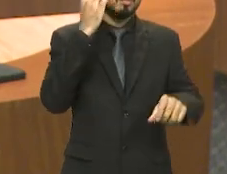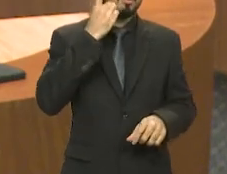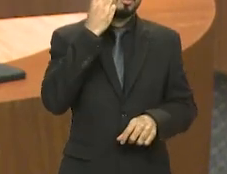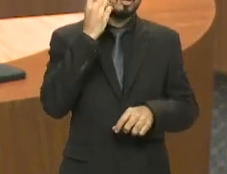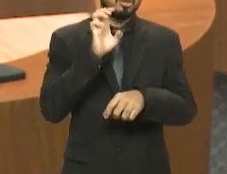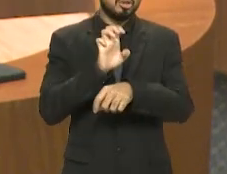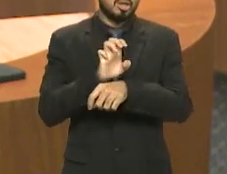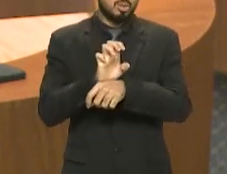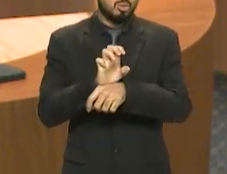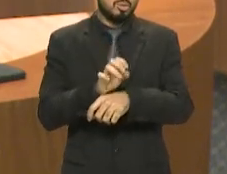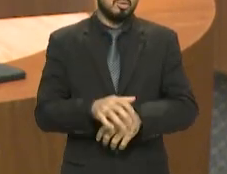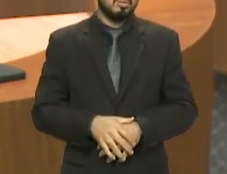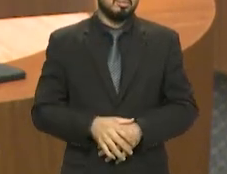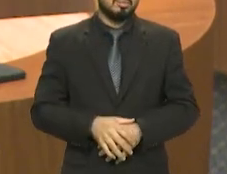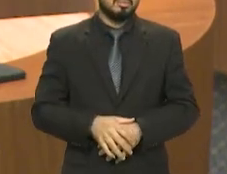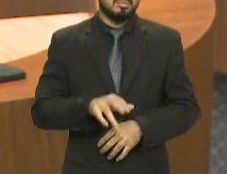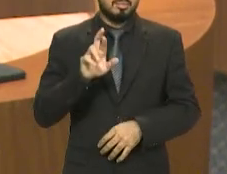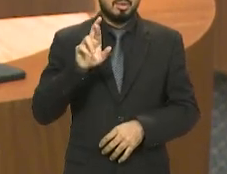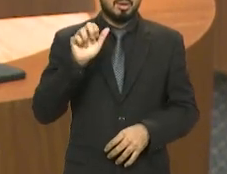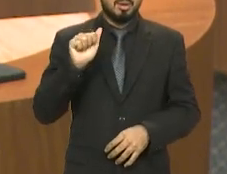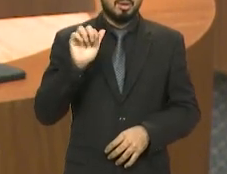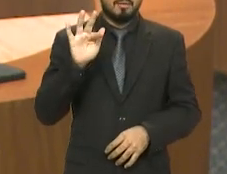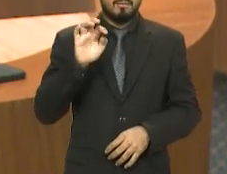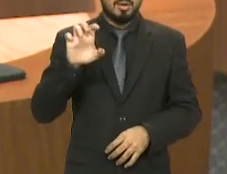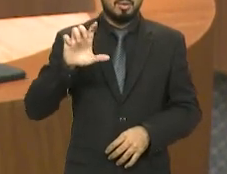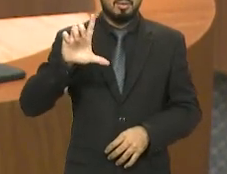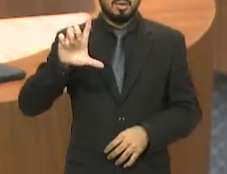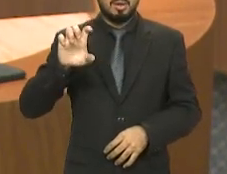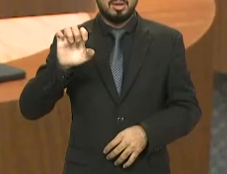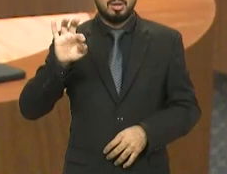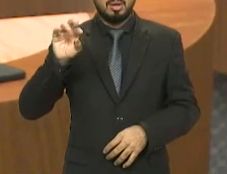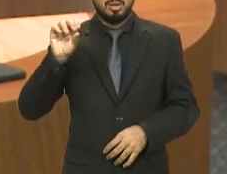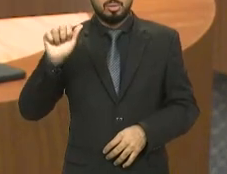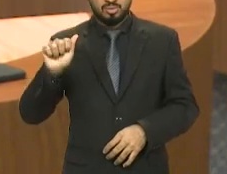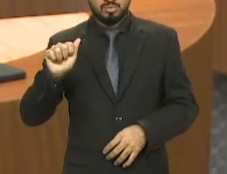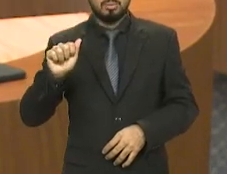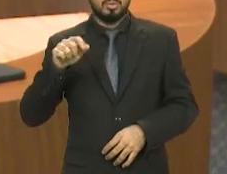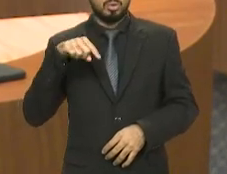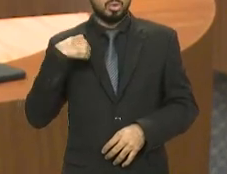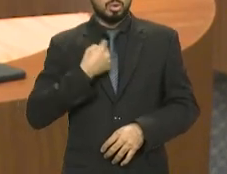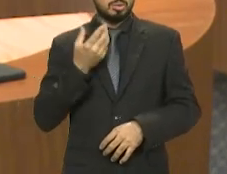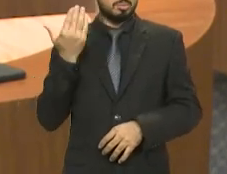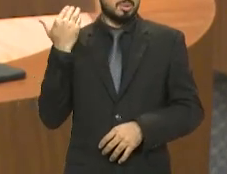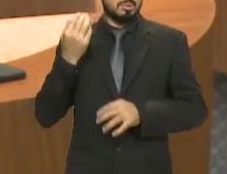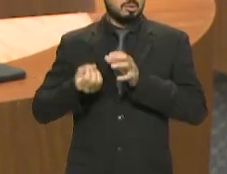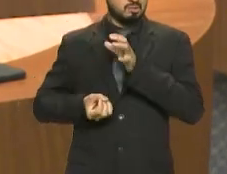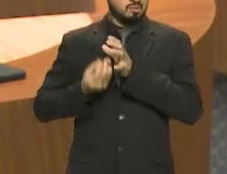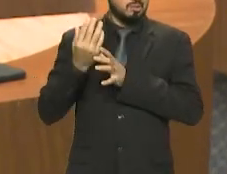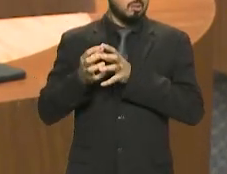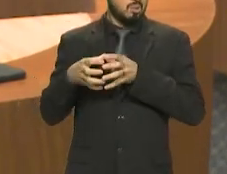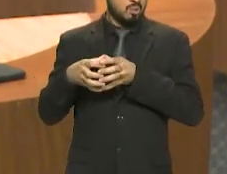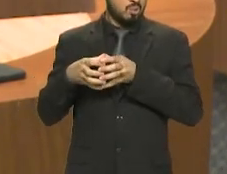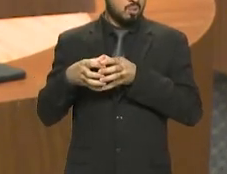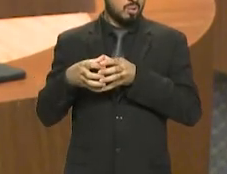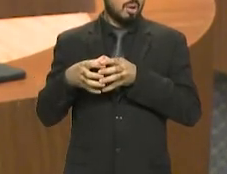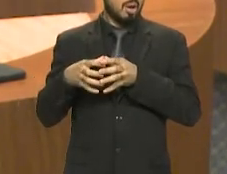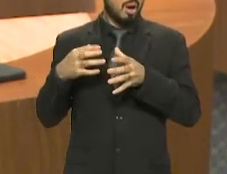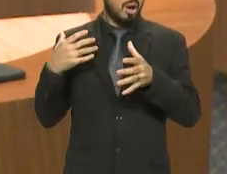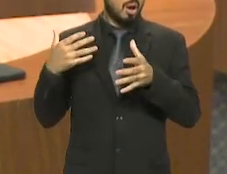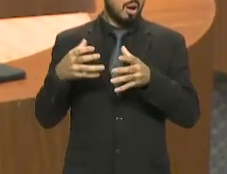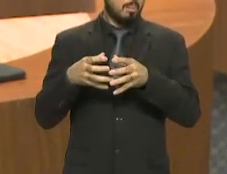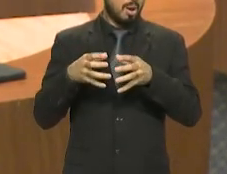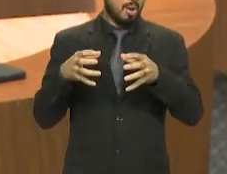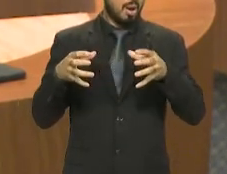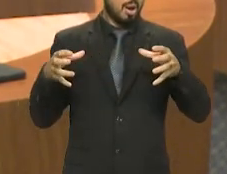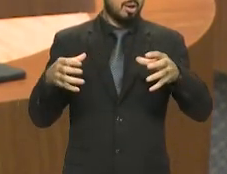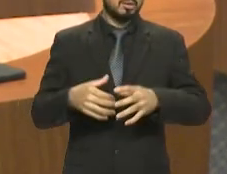Leitura. Esse grande movimento que a cada dia é maior. E finalizo dizendo,